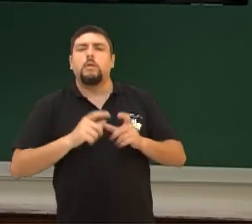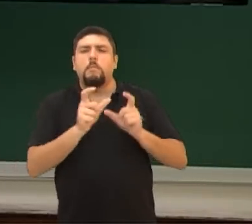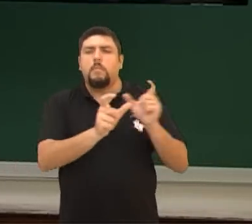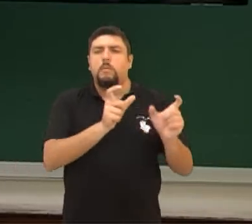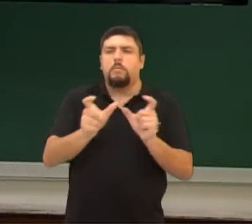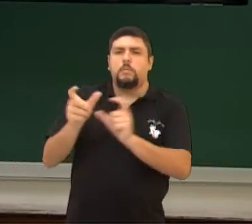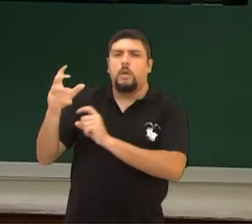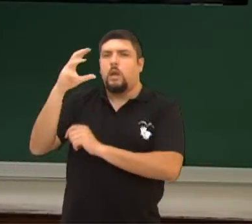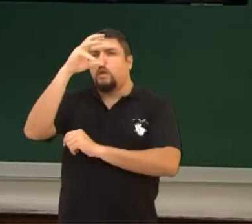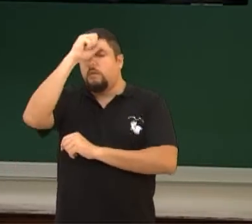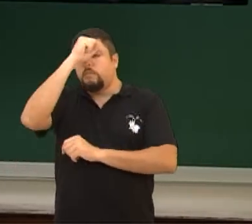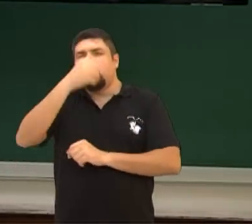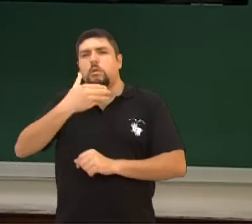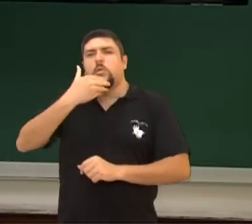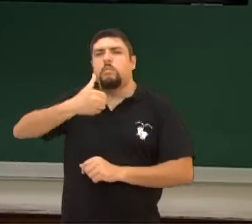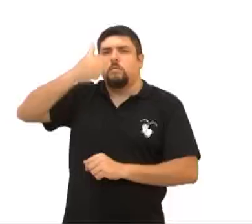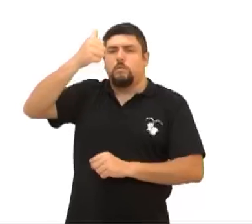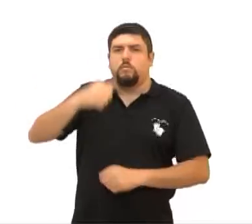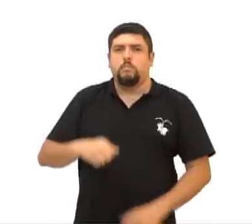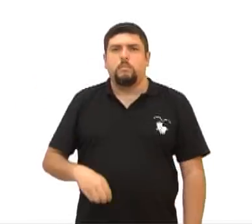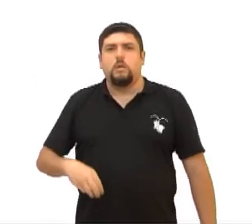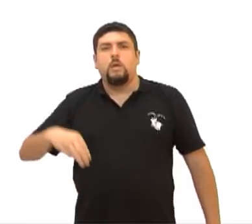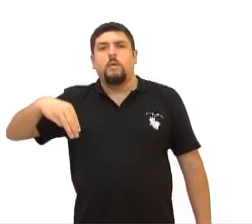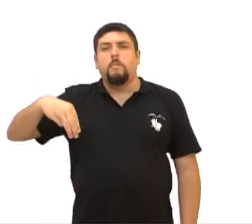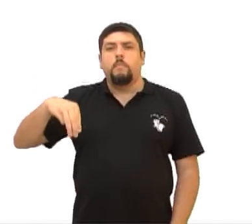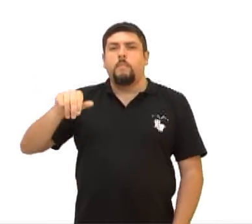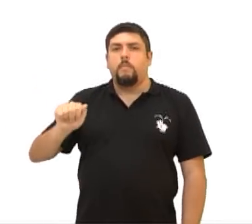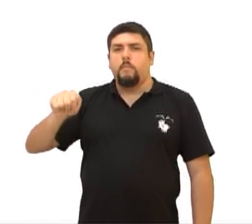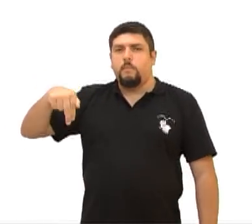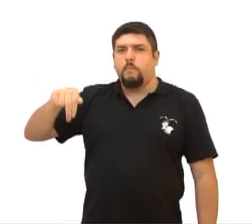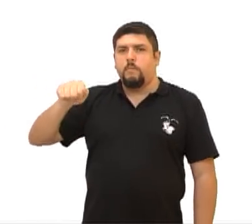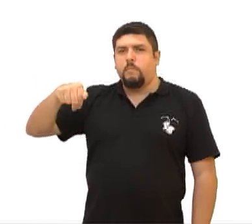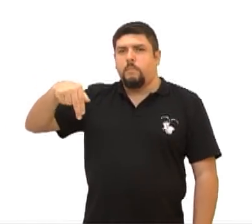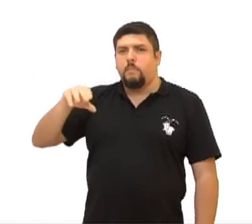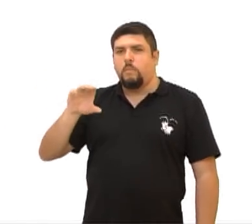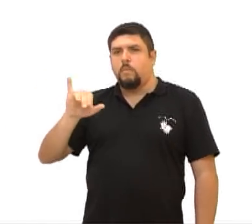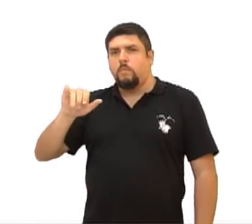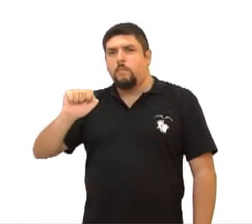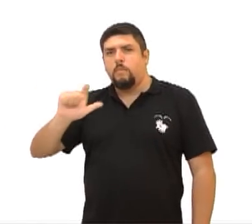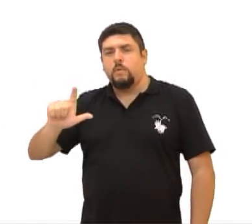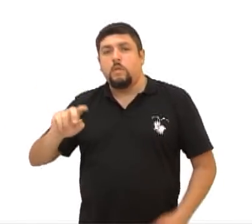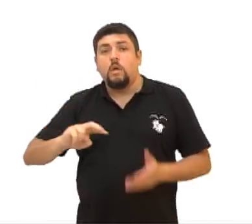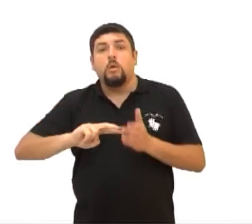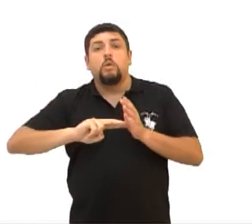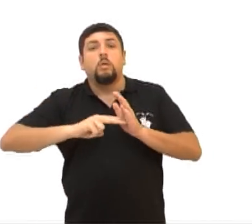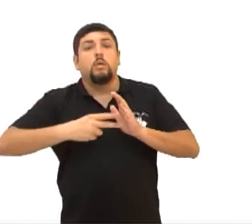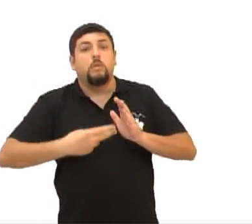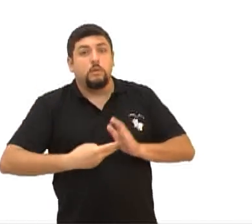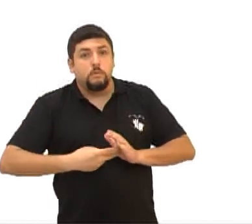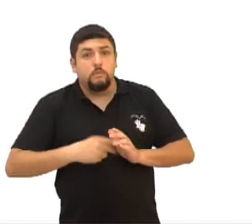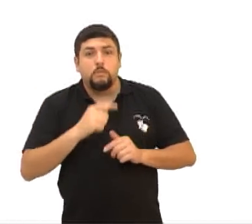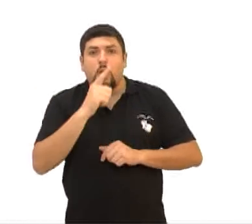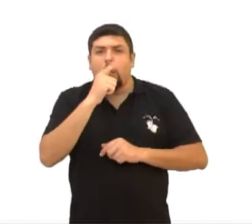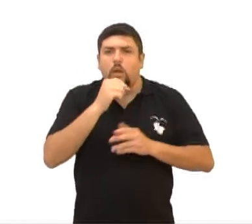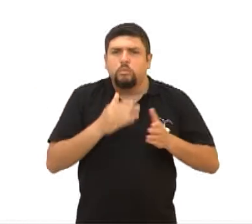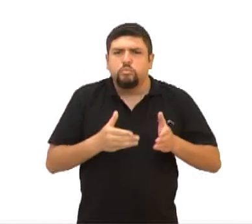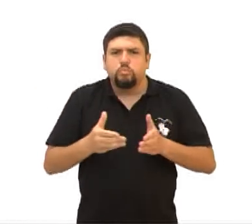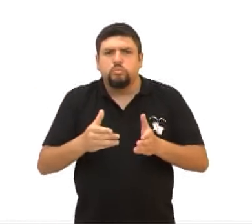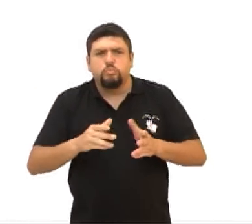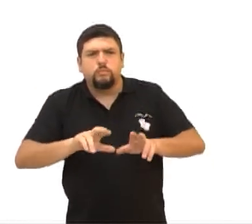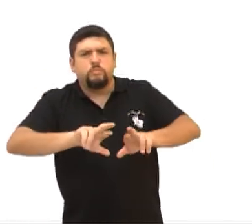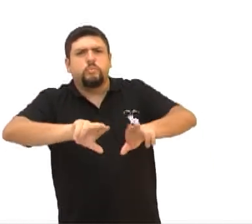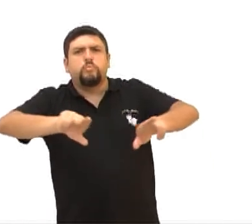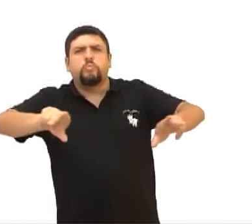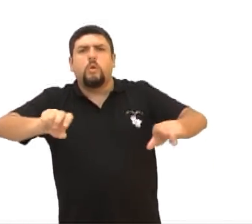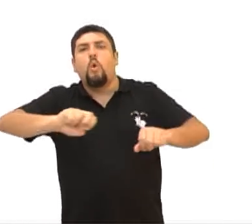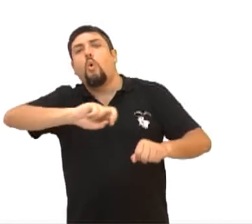nós. Manancial. Todas as fontes de água da superfície ou